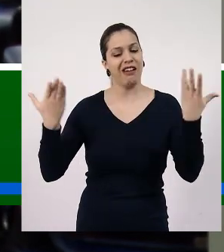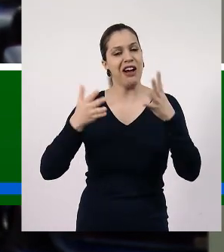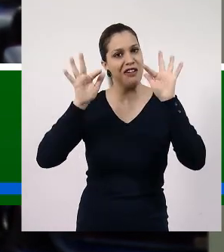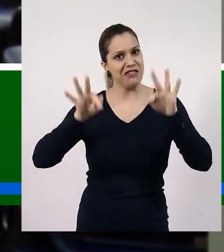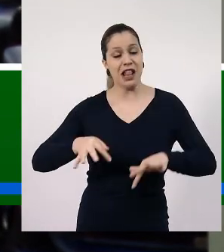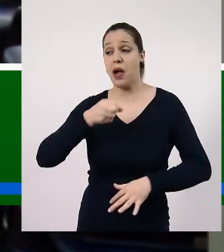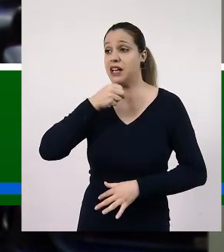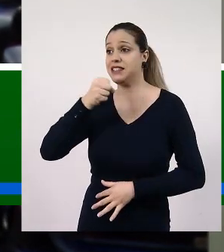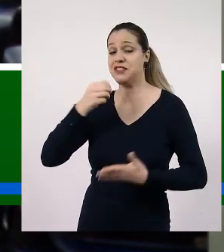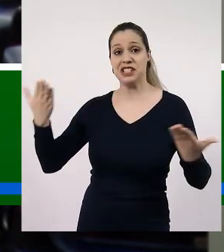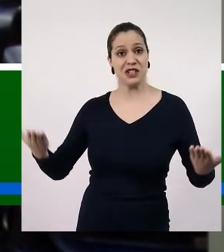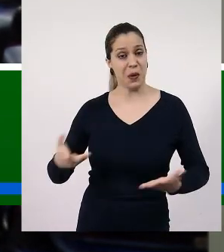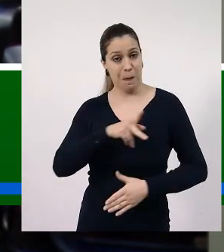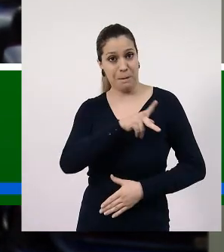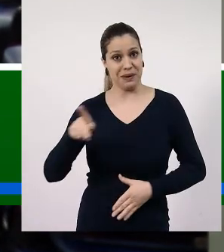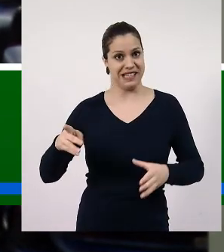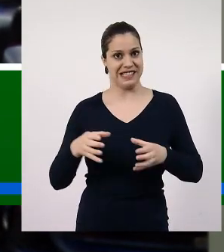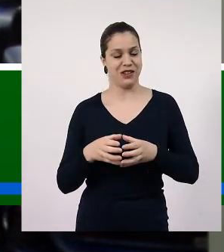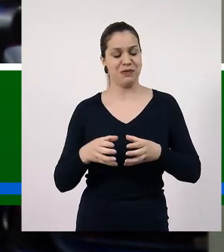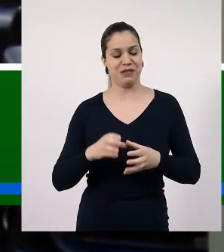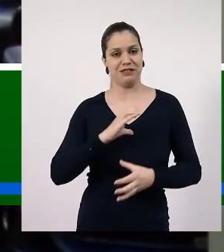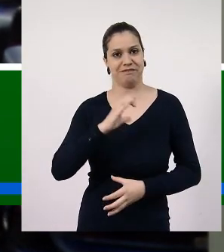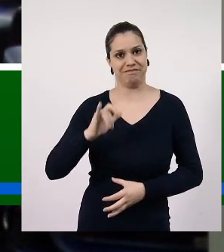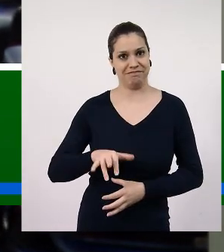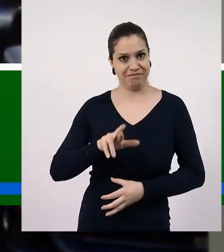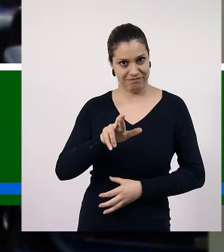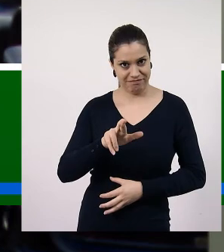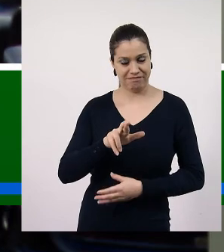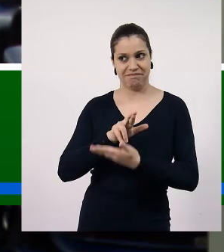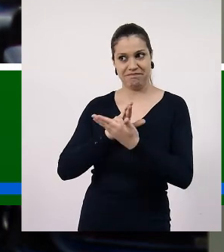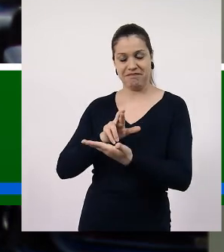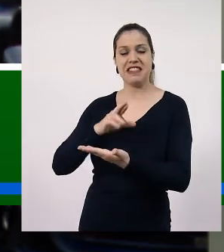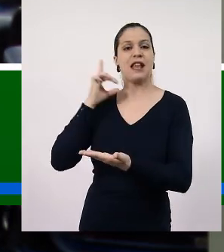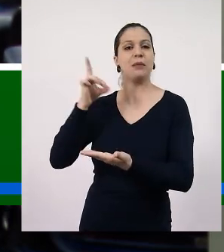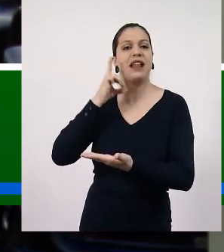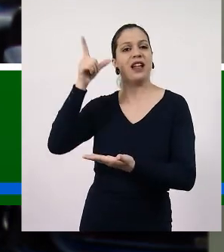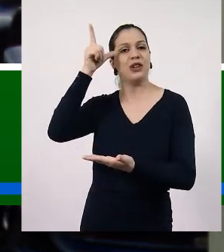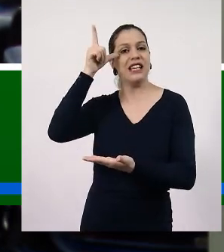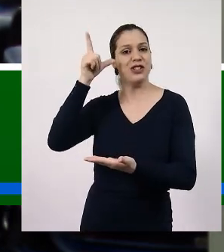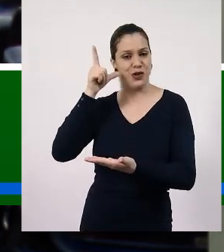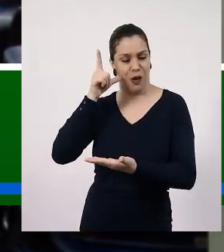A nossa entrevista foi com o presidente da Comissão de Constituição, Justiça e Redação,